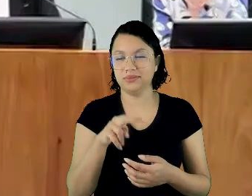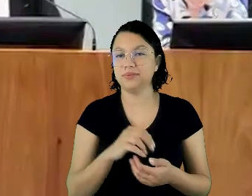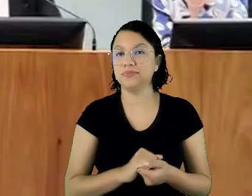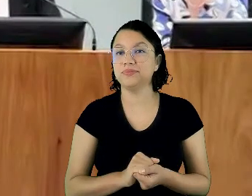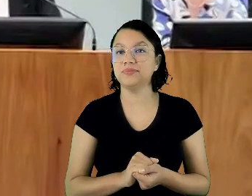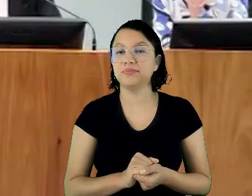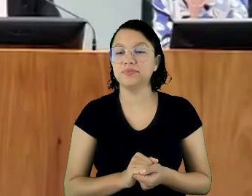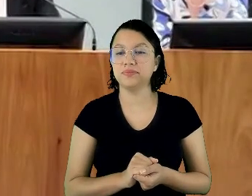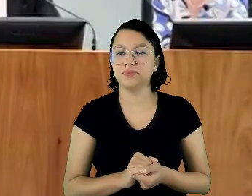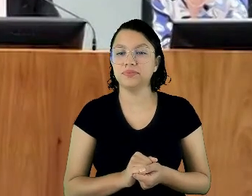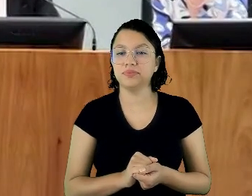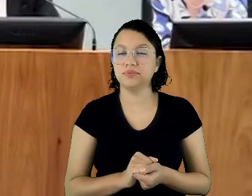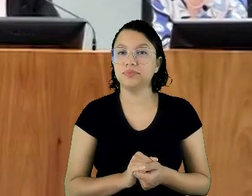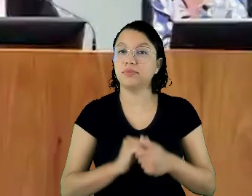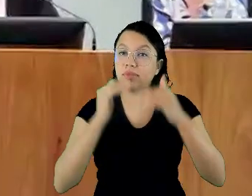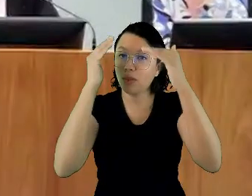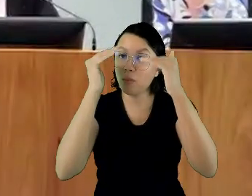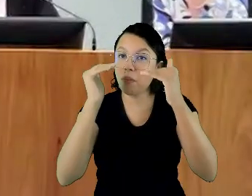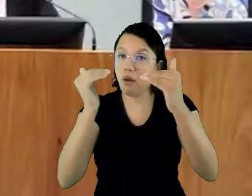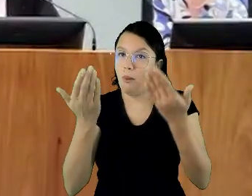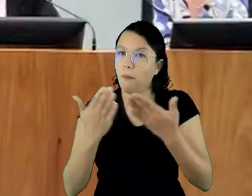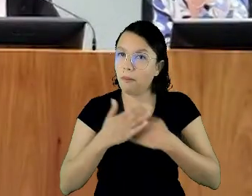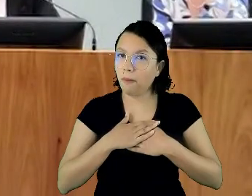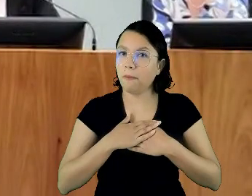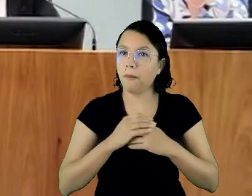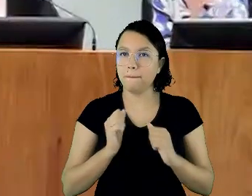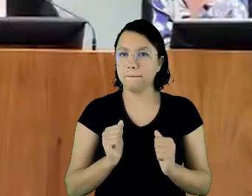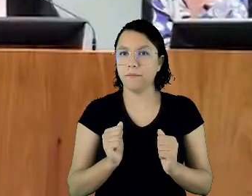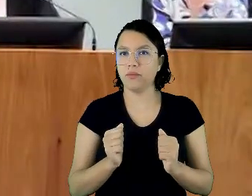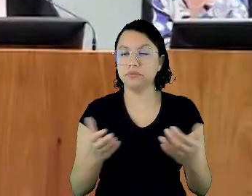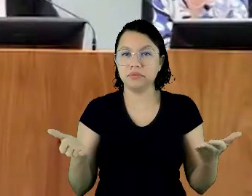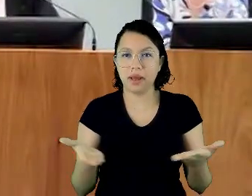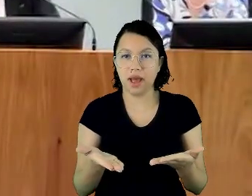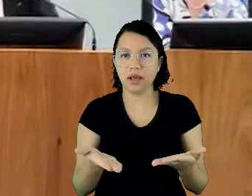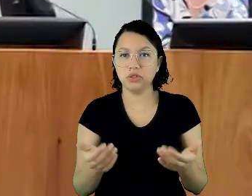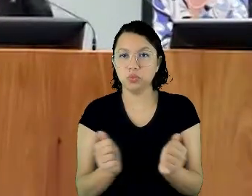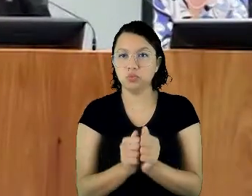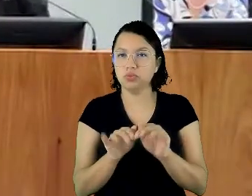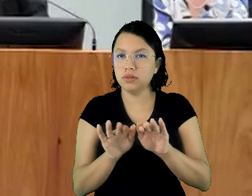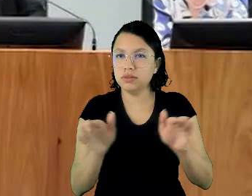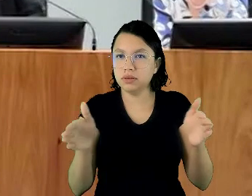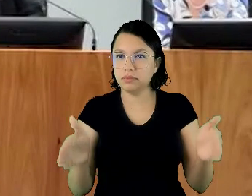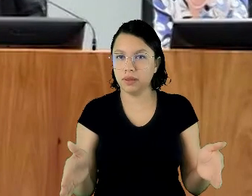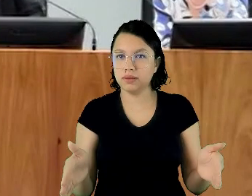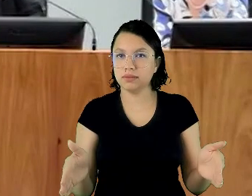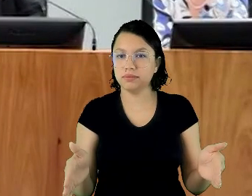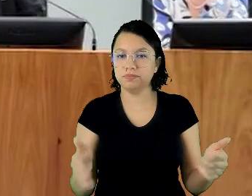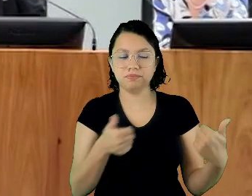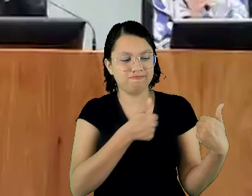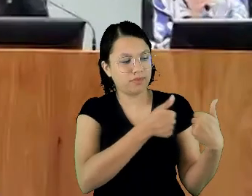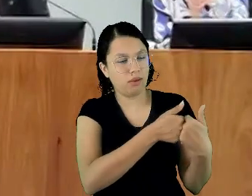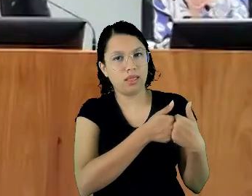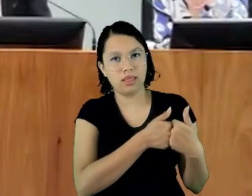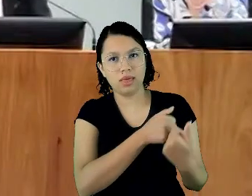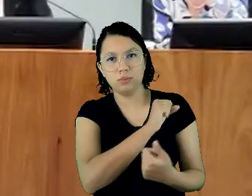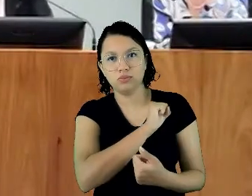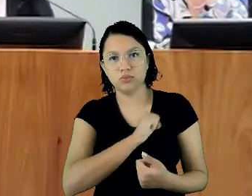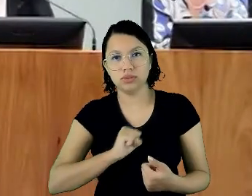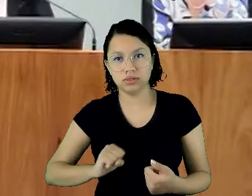É uma honra para mim poder estar aqui nessa mesa hoje, ao lado do senador Nelson